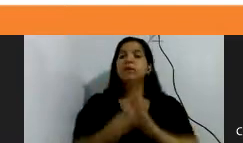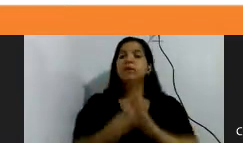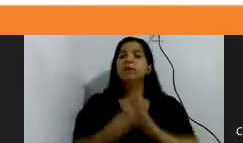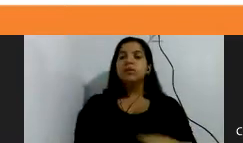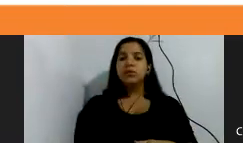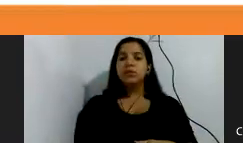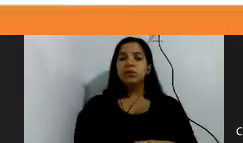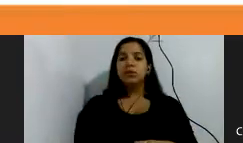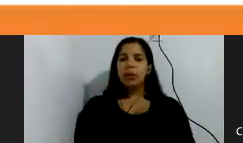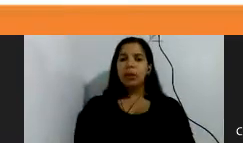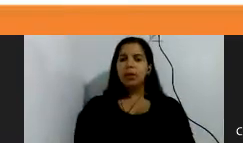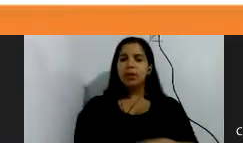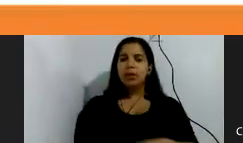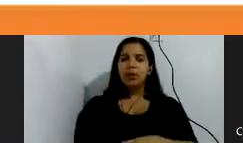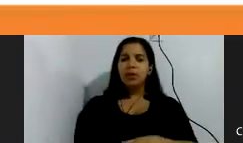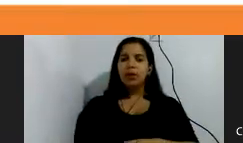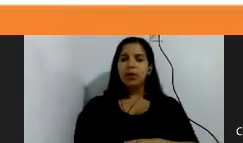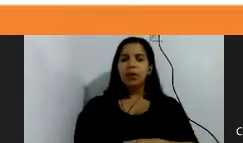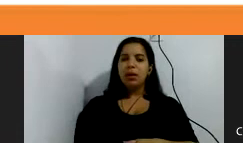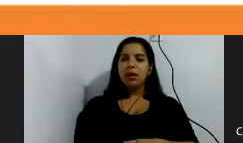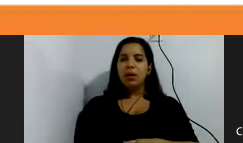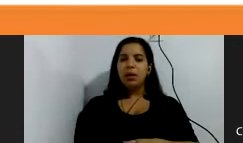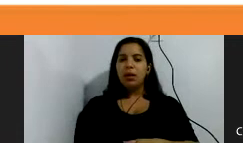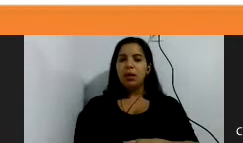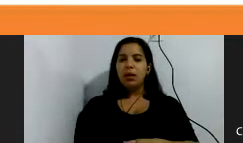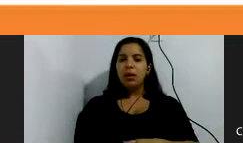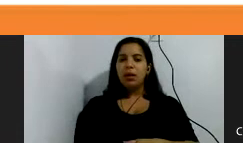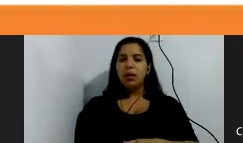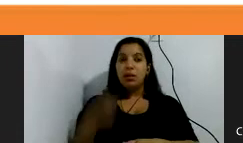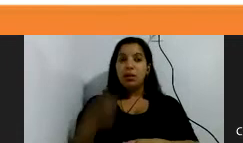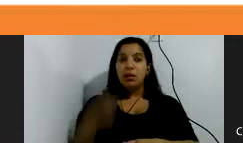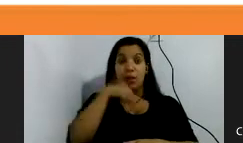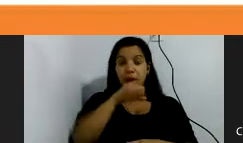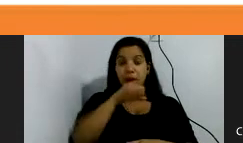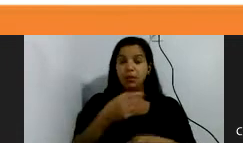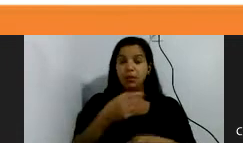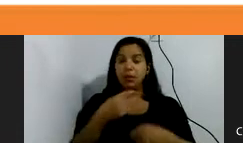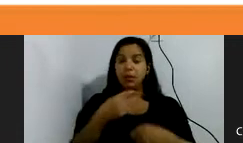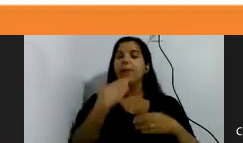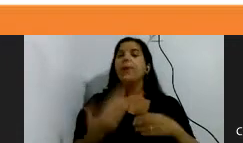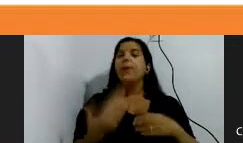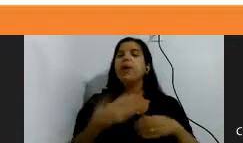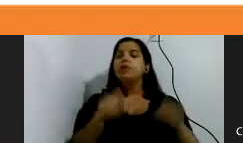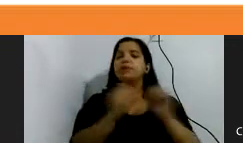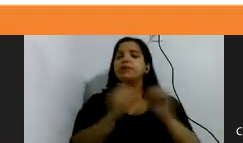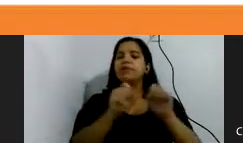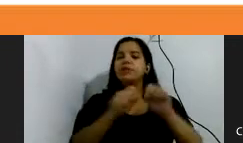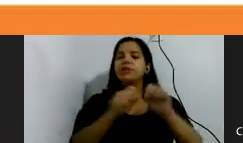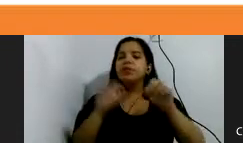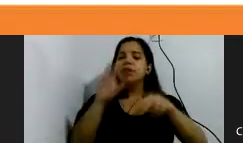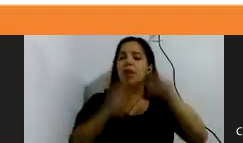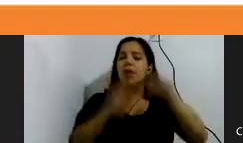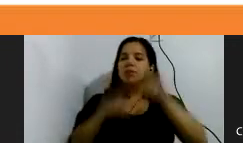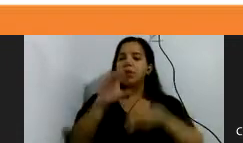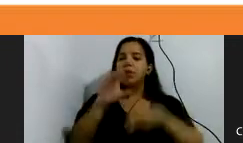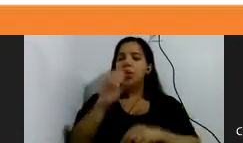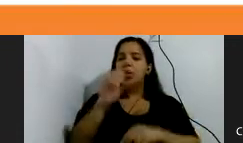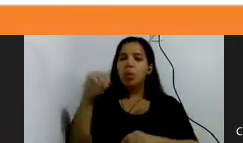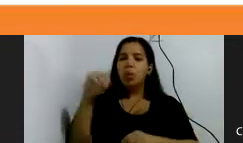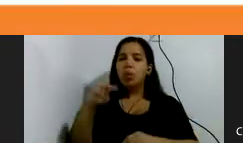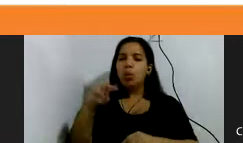caso, na mãe. Na mãe. E quando que a gente faz esse CUMBS indireto, no caso da